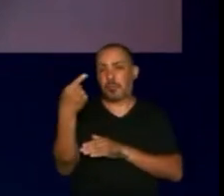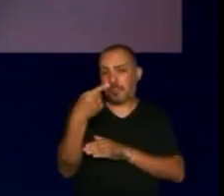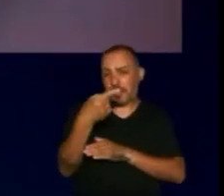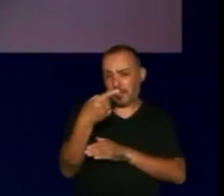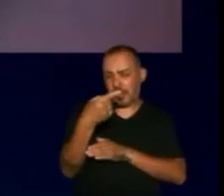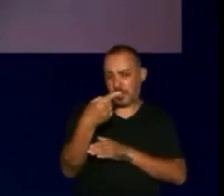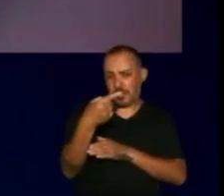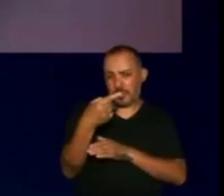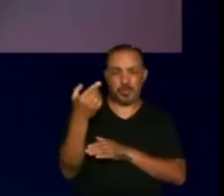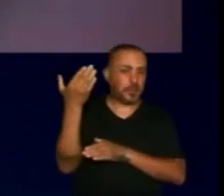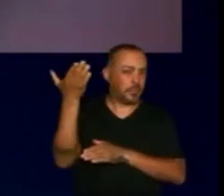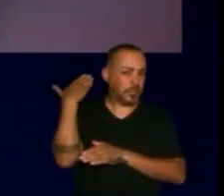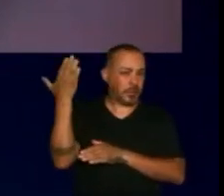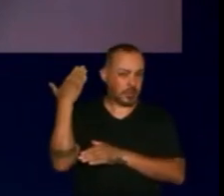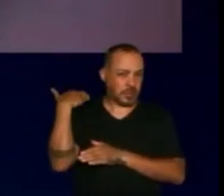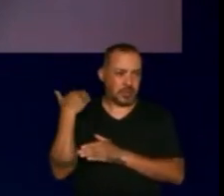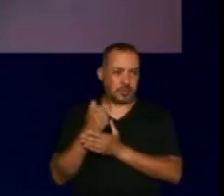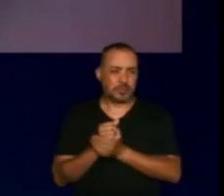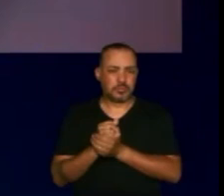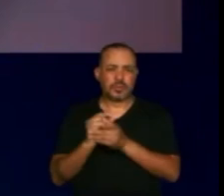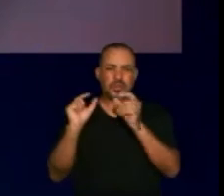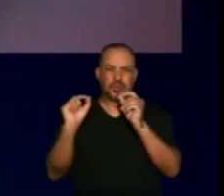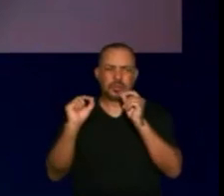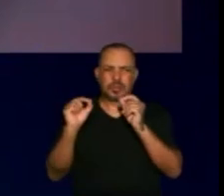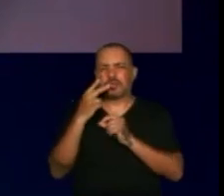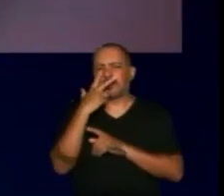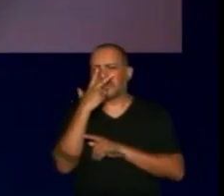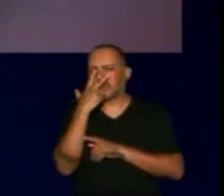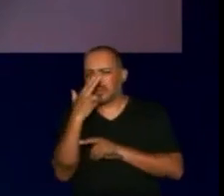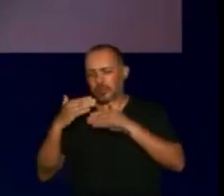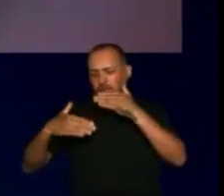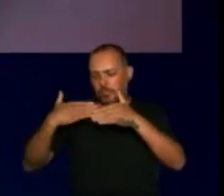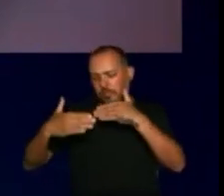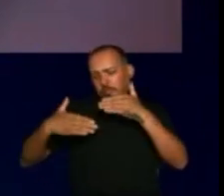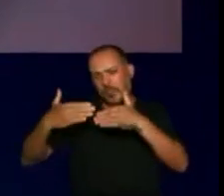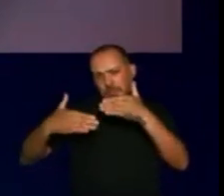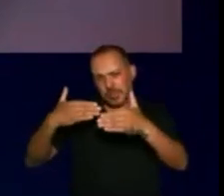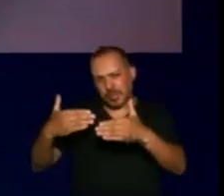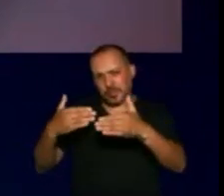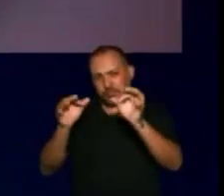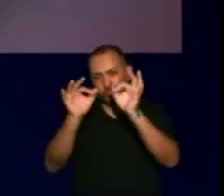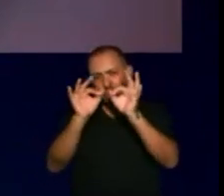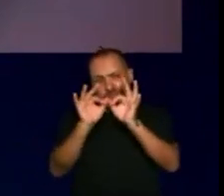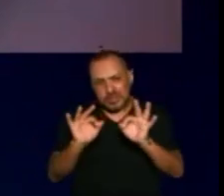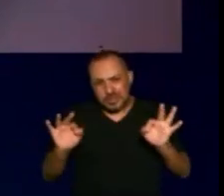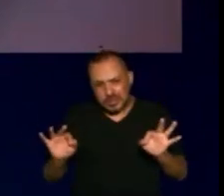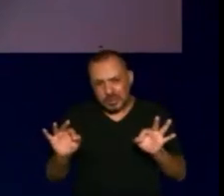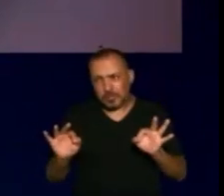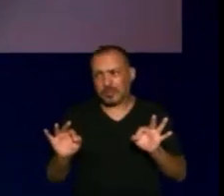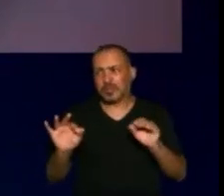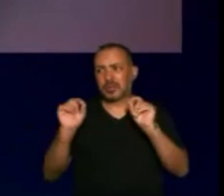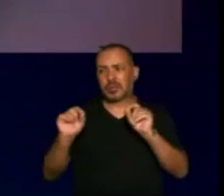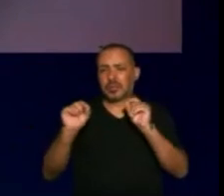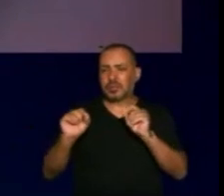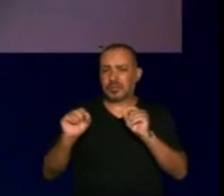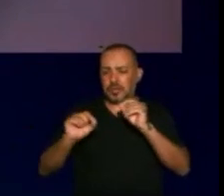Ecosistema Connection. A gente fez um pré-lançamento. Nós achávamos que até o processo seria um processo um pouco mais simples, mas a construção é